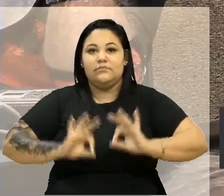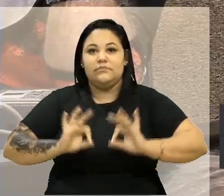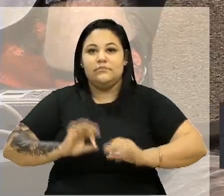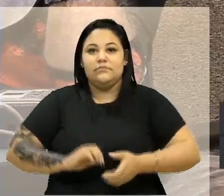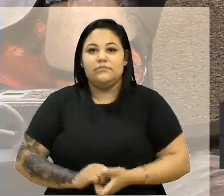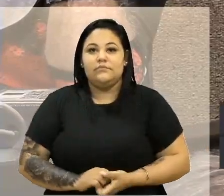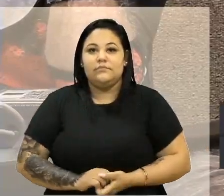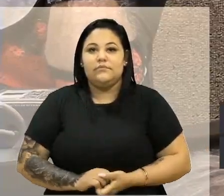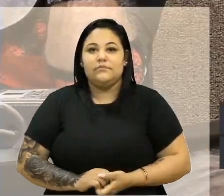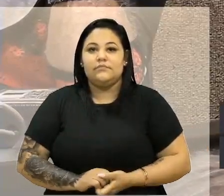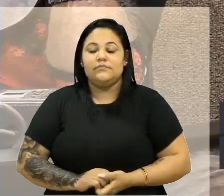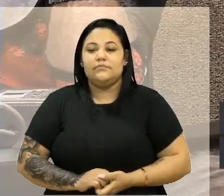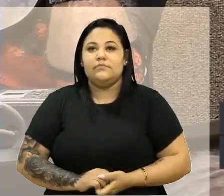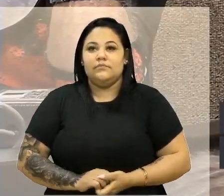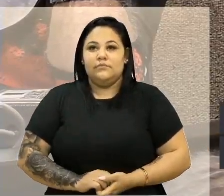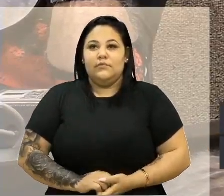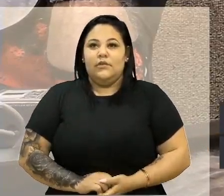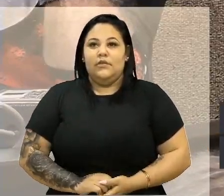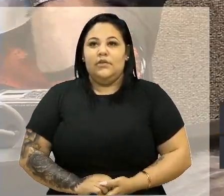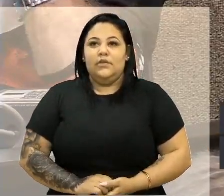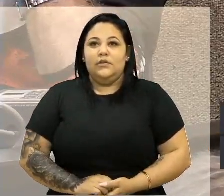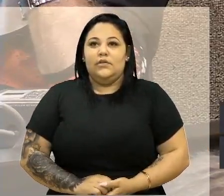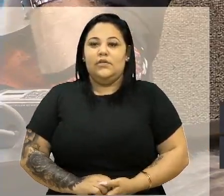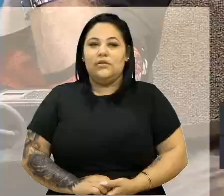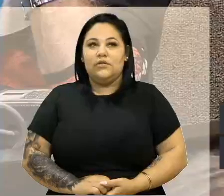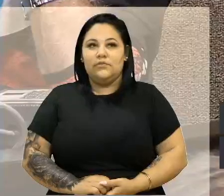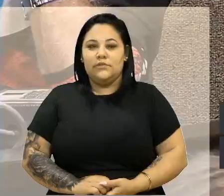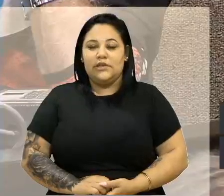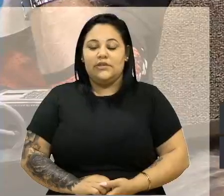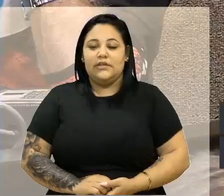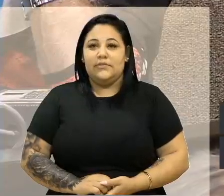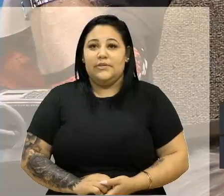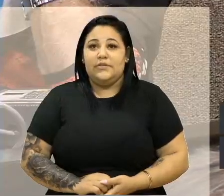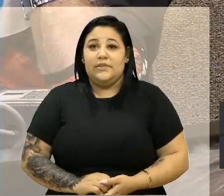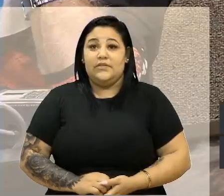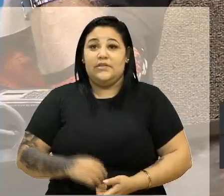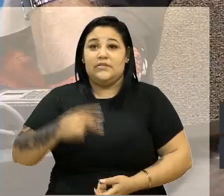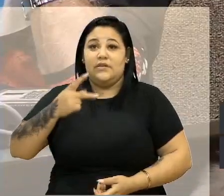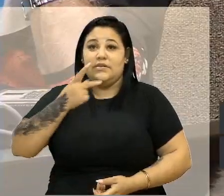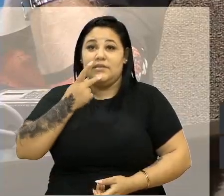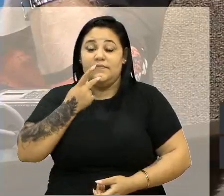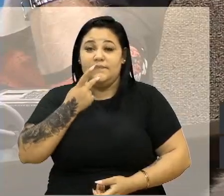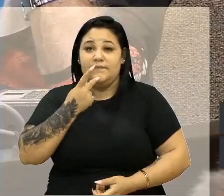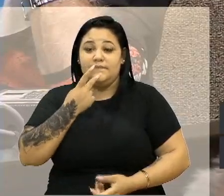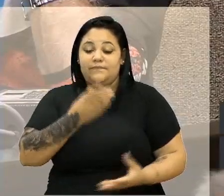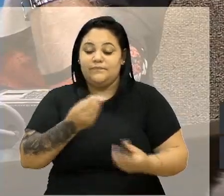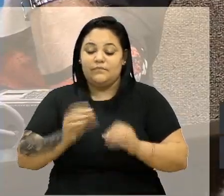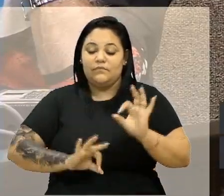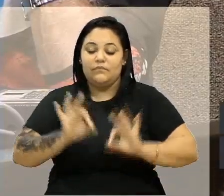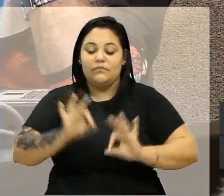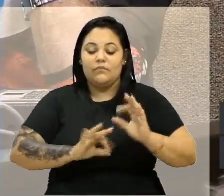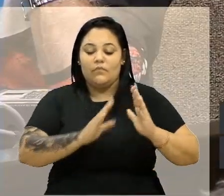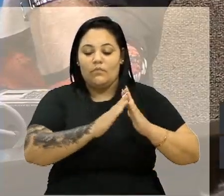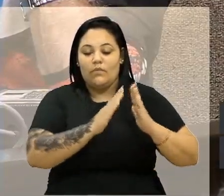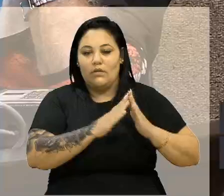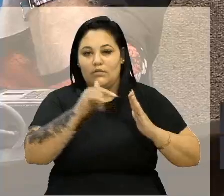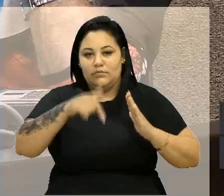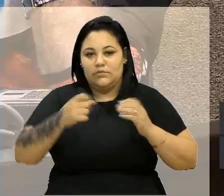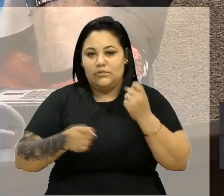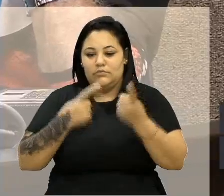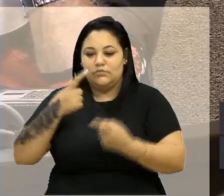e dizer que muitos projetos, às vezes, esta casa legislativa, através de alguns